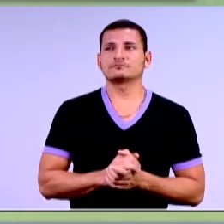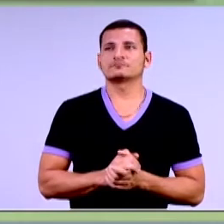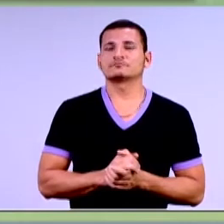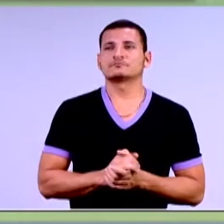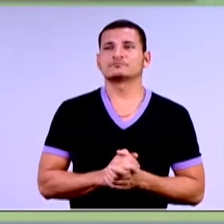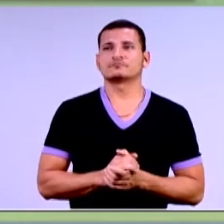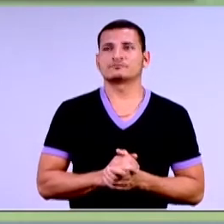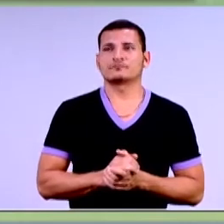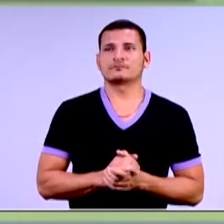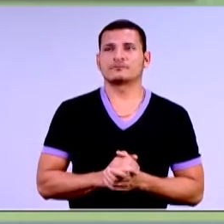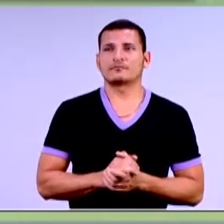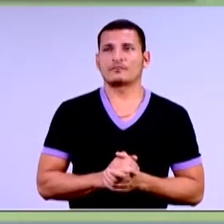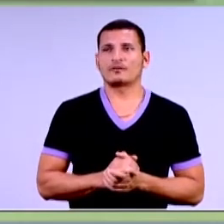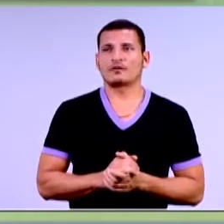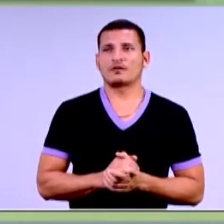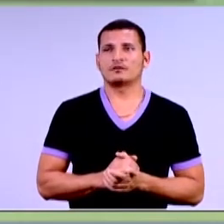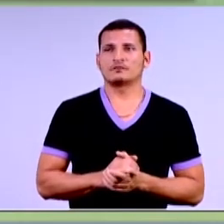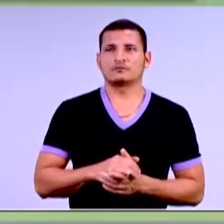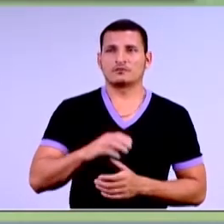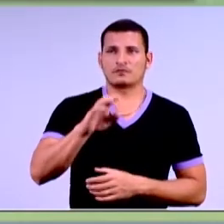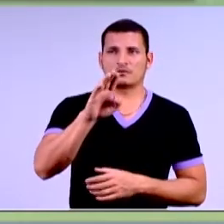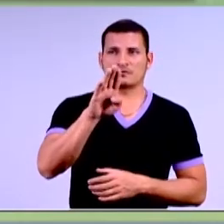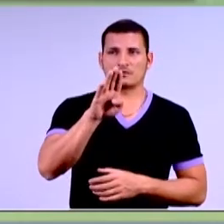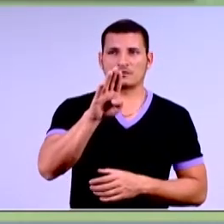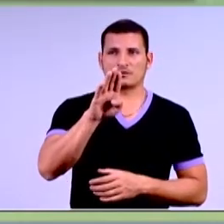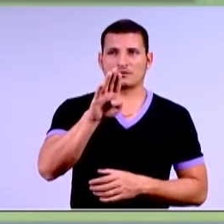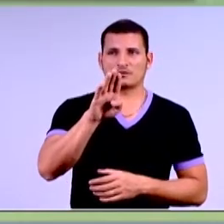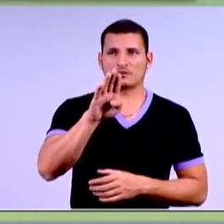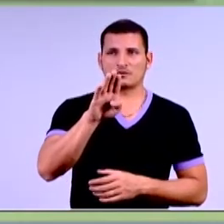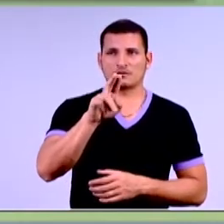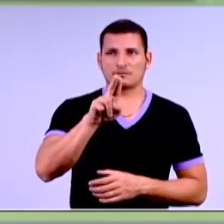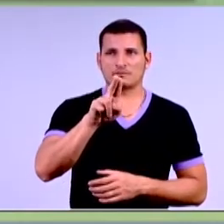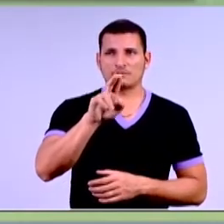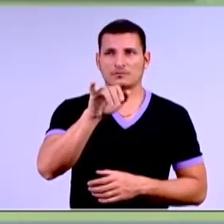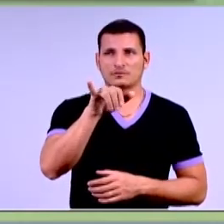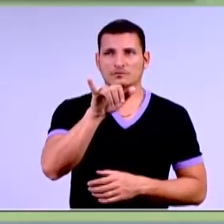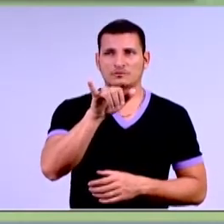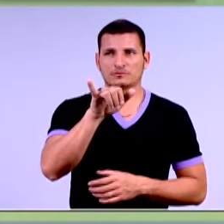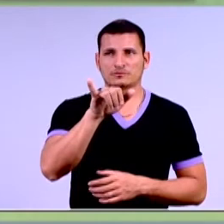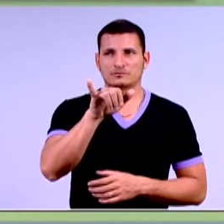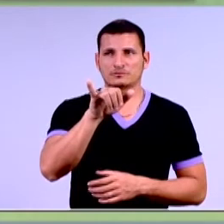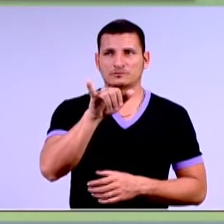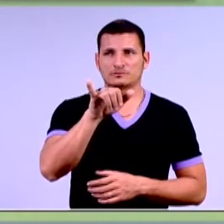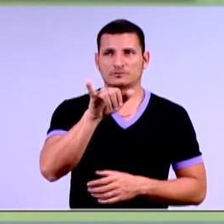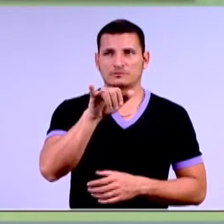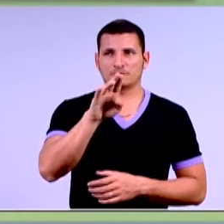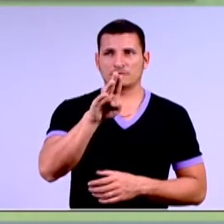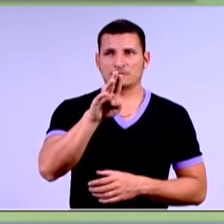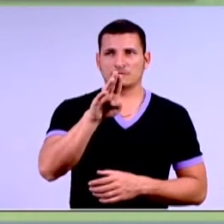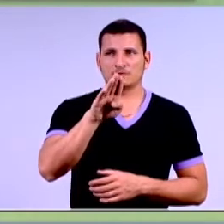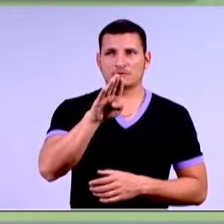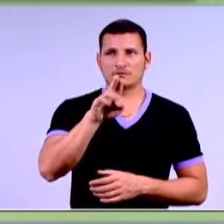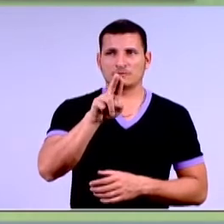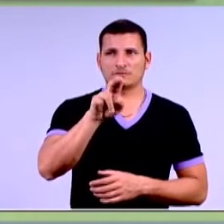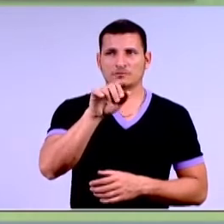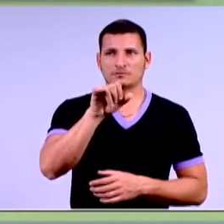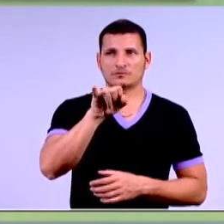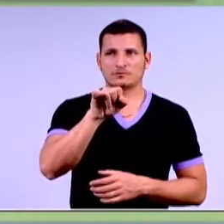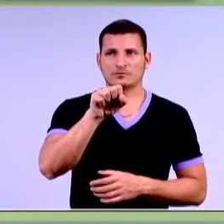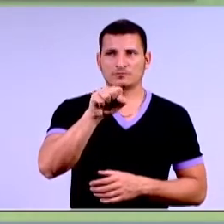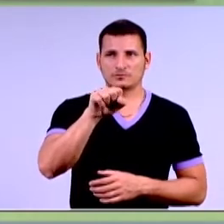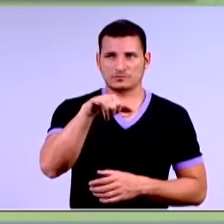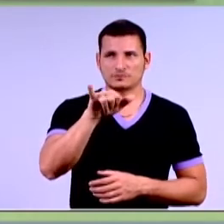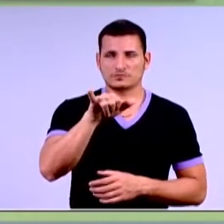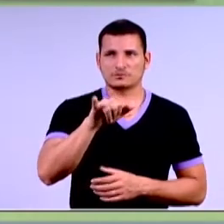assunção beise olha que acrescento um sufixo nesbitt ocupado quando eu